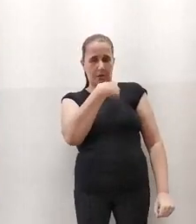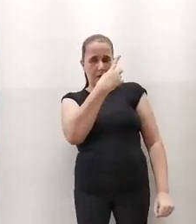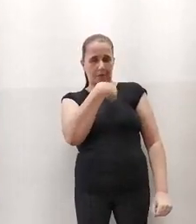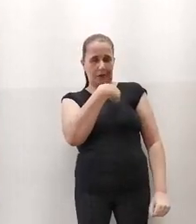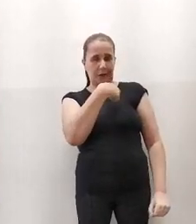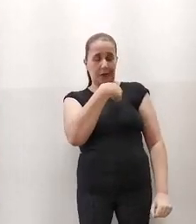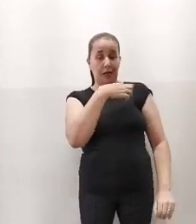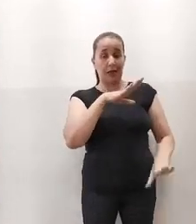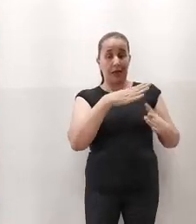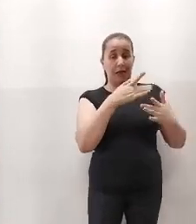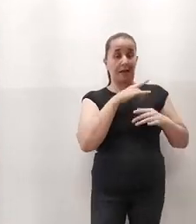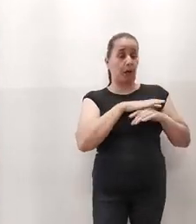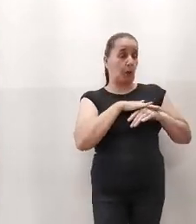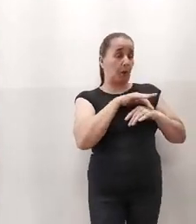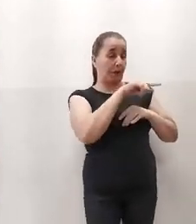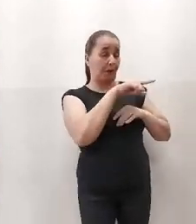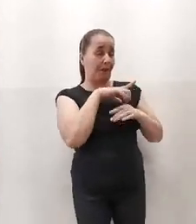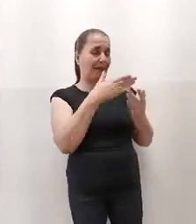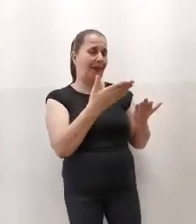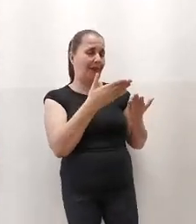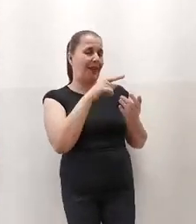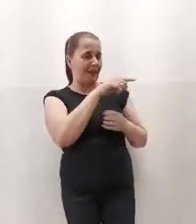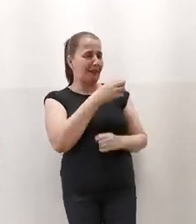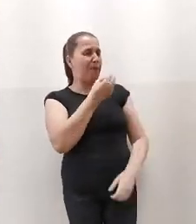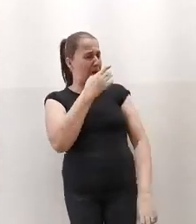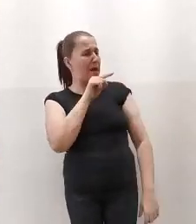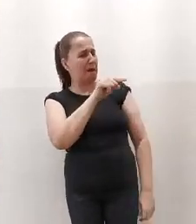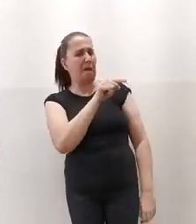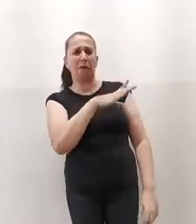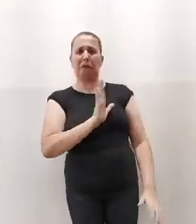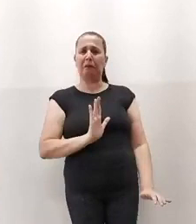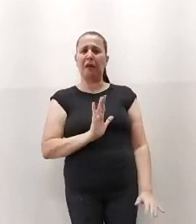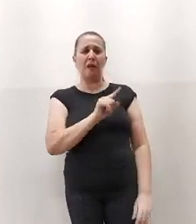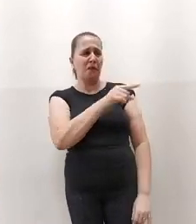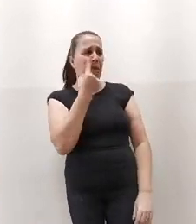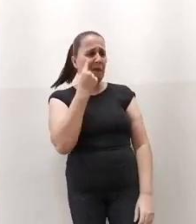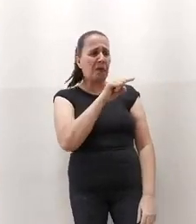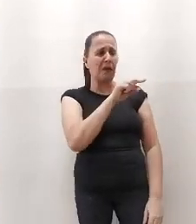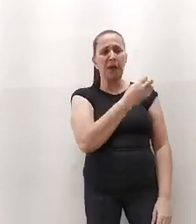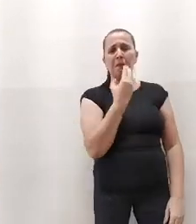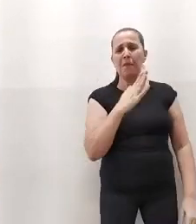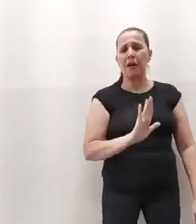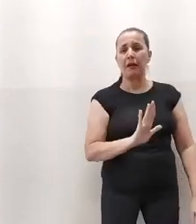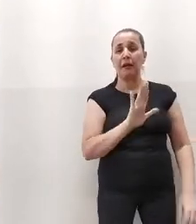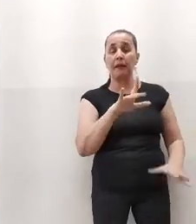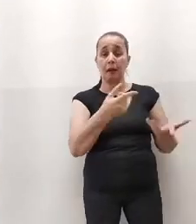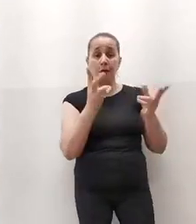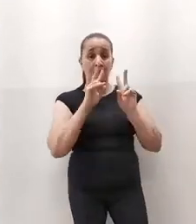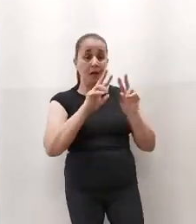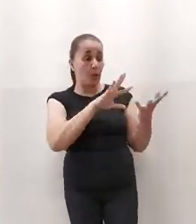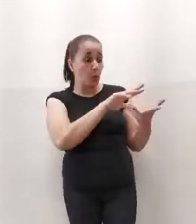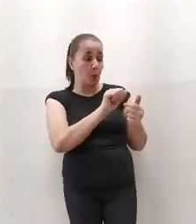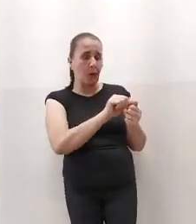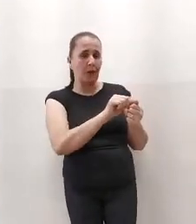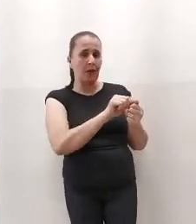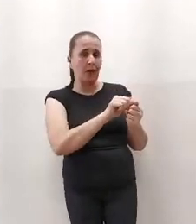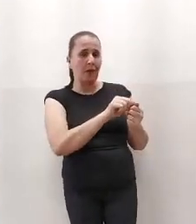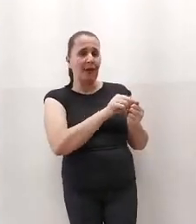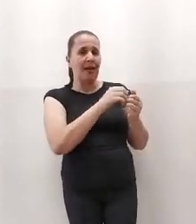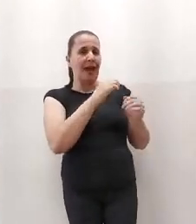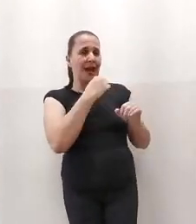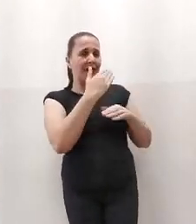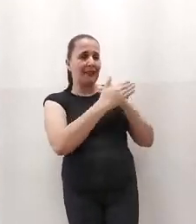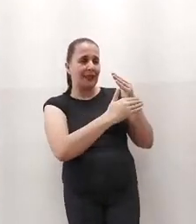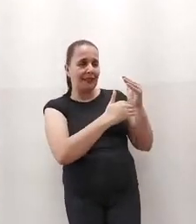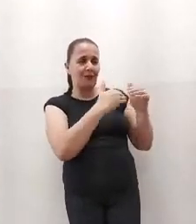Olha só, ele está doente, ele está... Não, ele está bem. Olha só como ele está bem. Assim é a visão terrena. Ela constrói